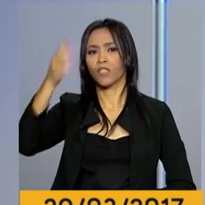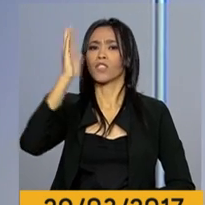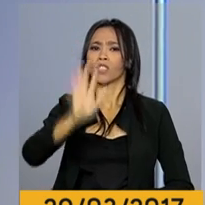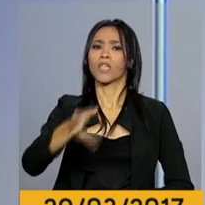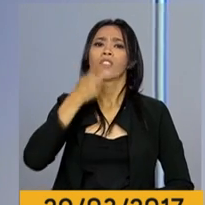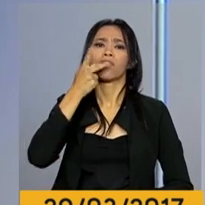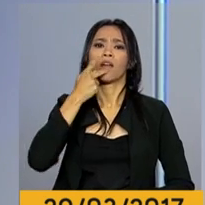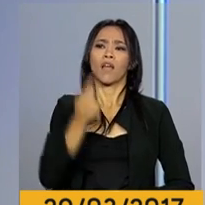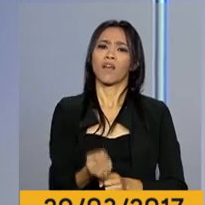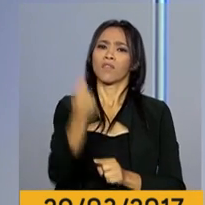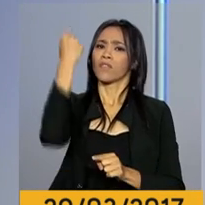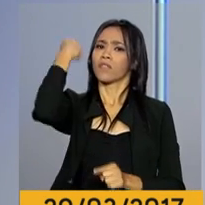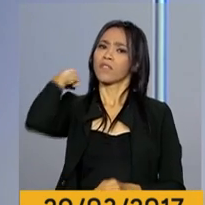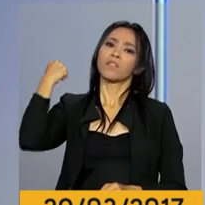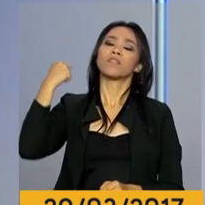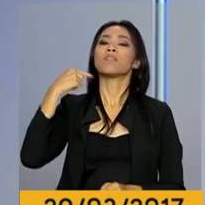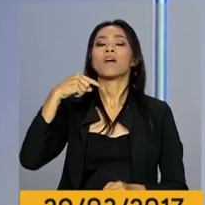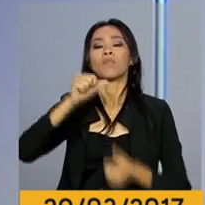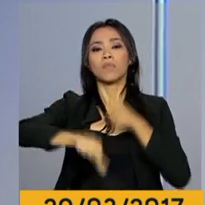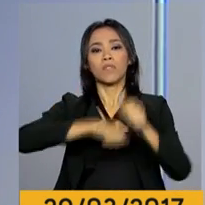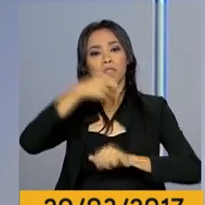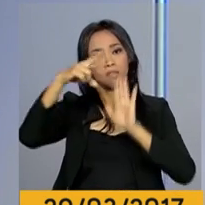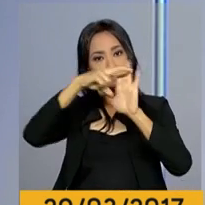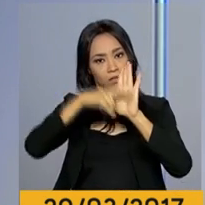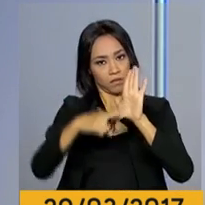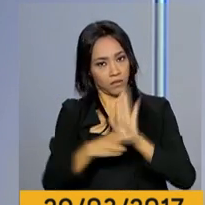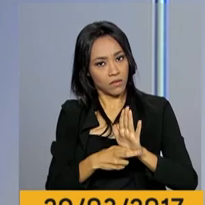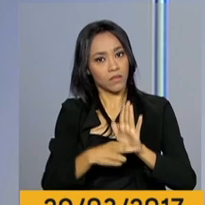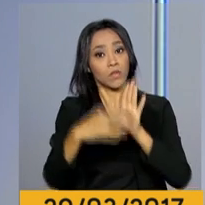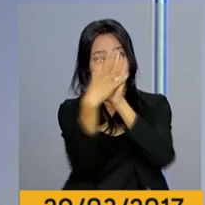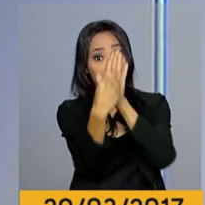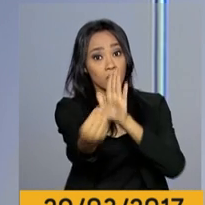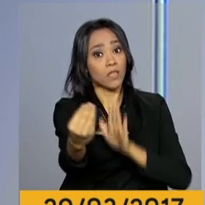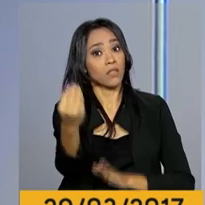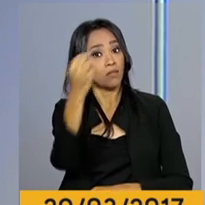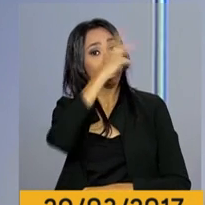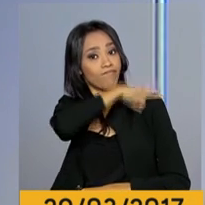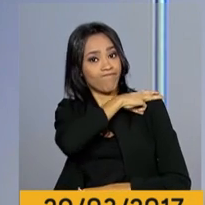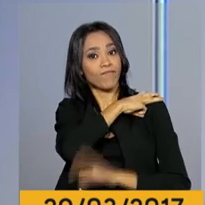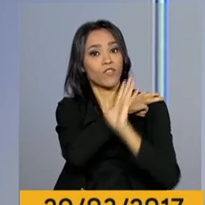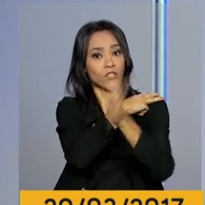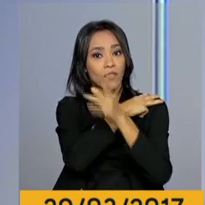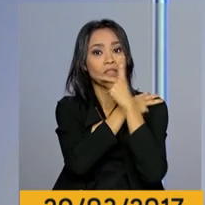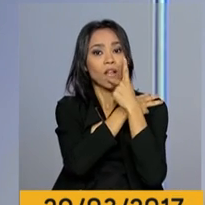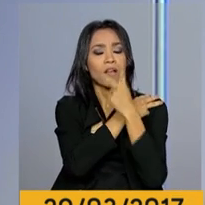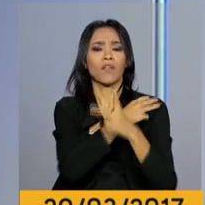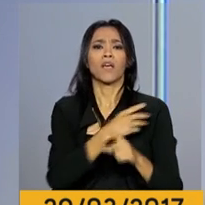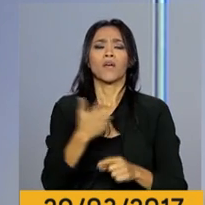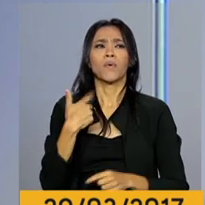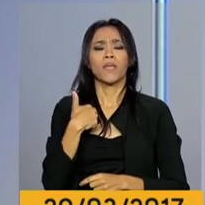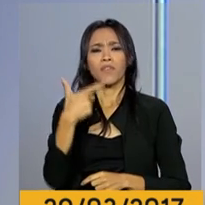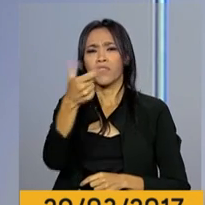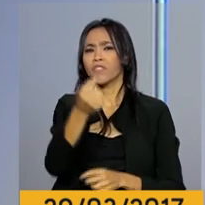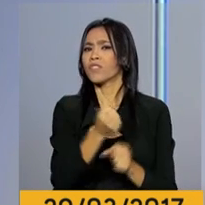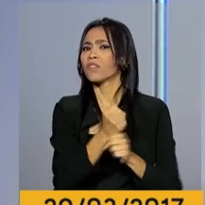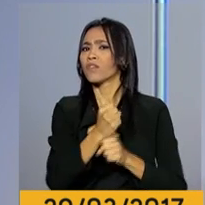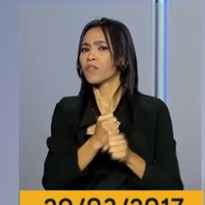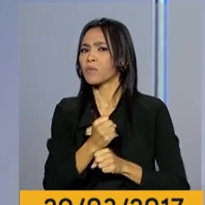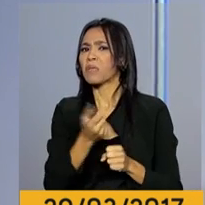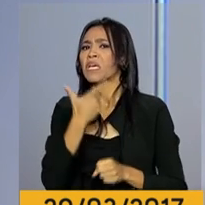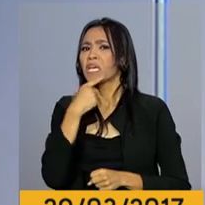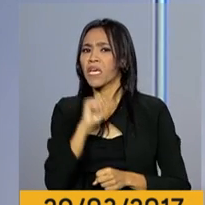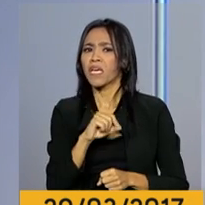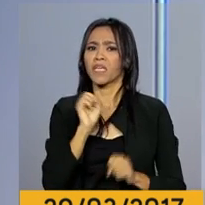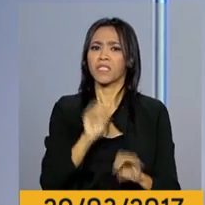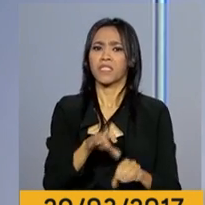reforma do ensino médio a única coisa que verificamos ao longo de 20 anos foi a afirmação de que quem fazem